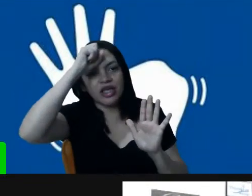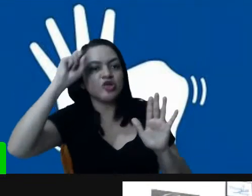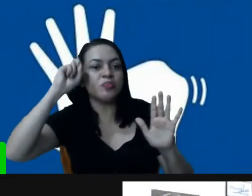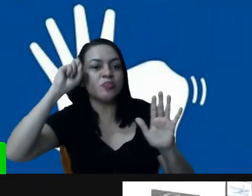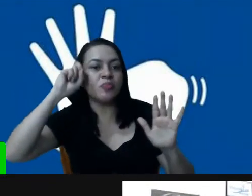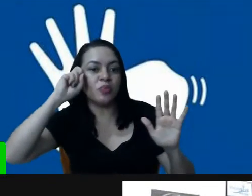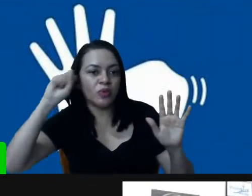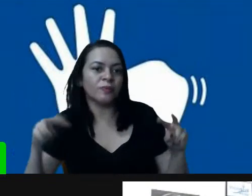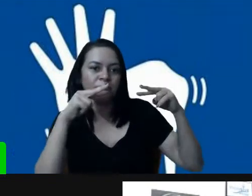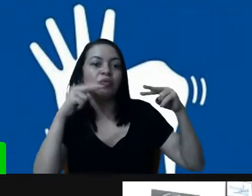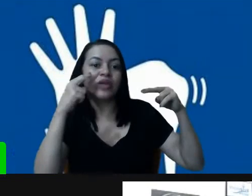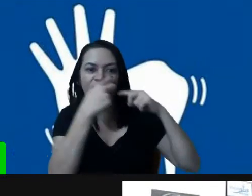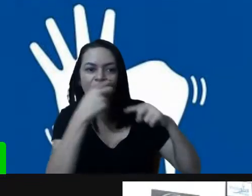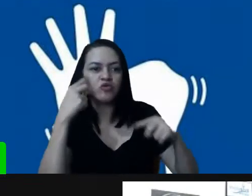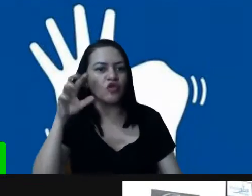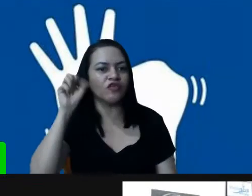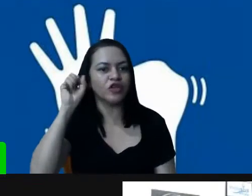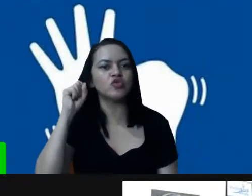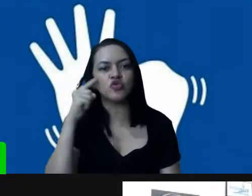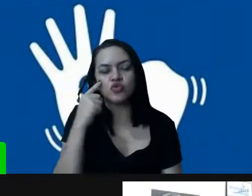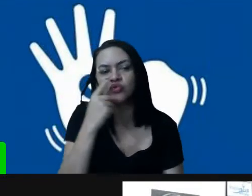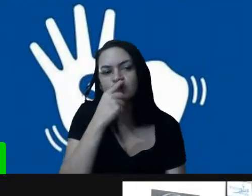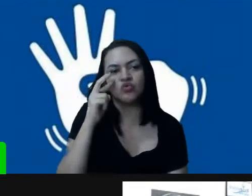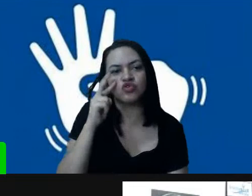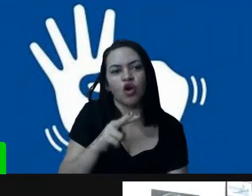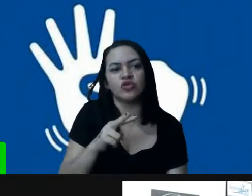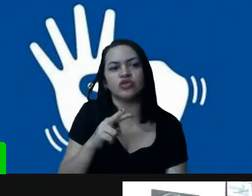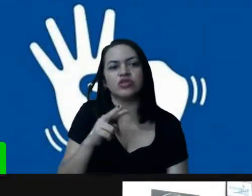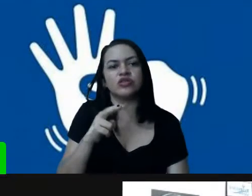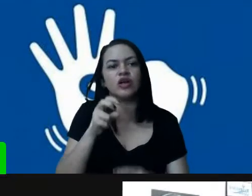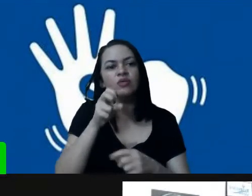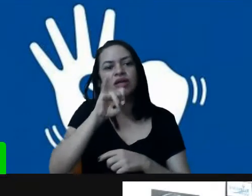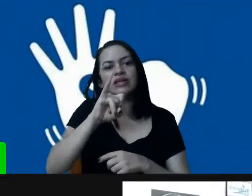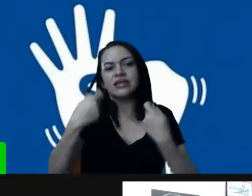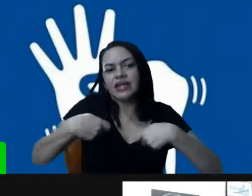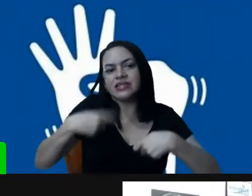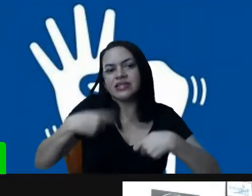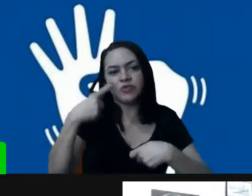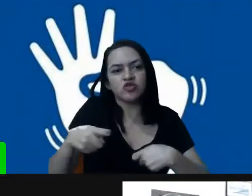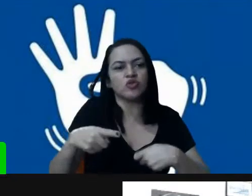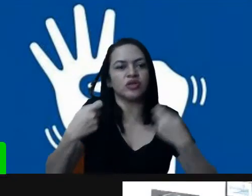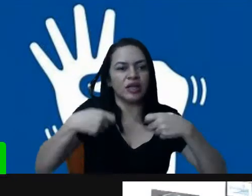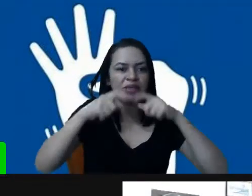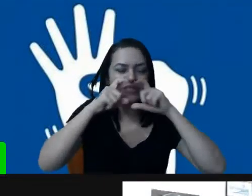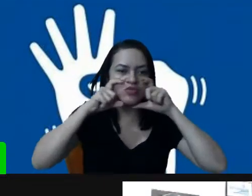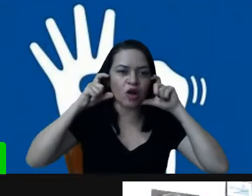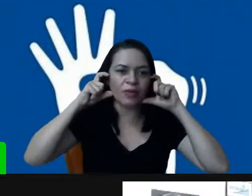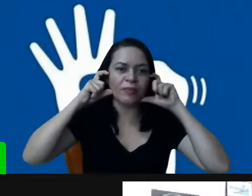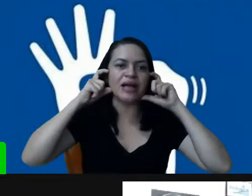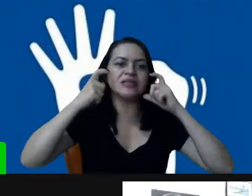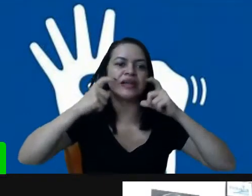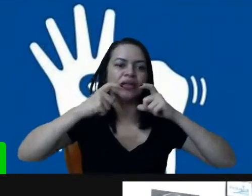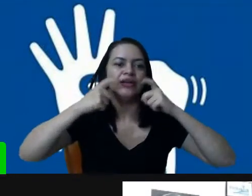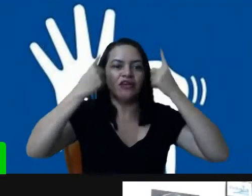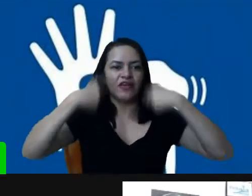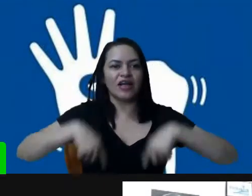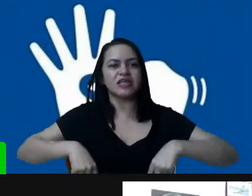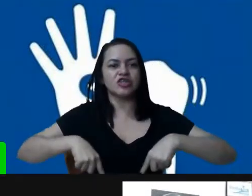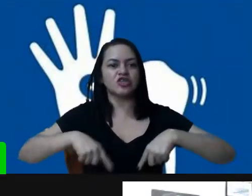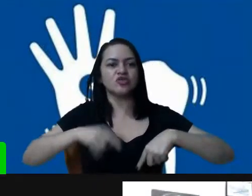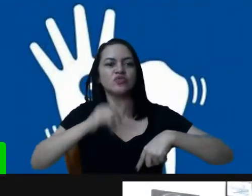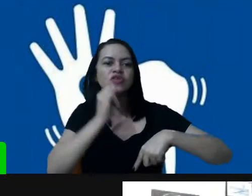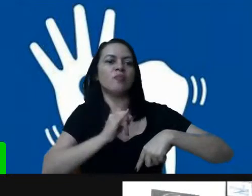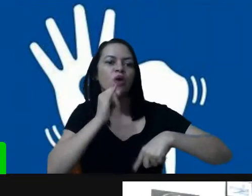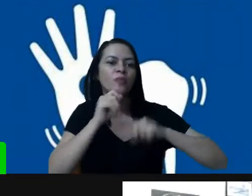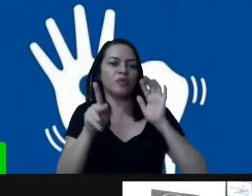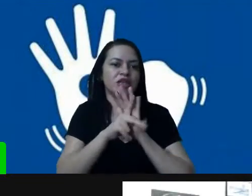aprende pelo que ele vê. Os ouvidos do surdo são os olhos. Então, se quer dizer para o surdo que ele precisa usar uma máscara, faça